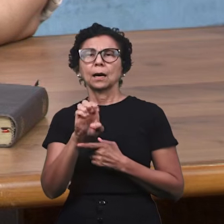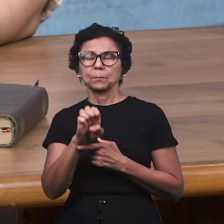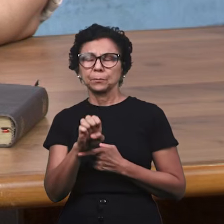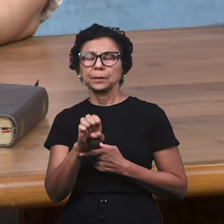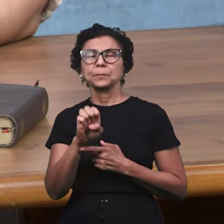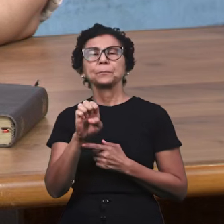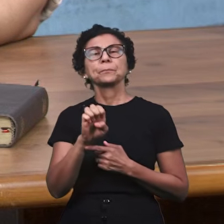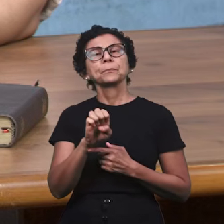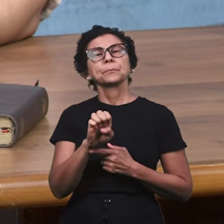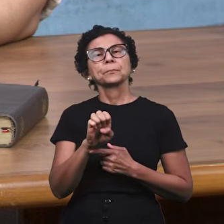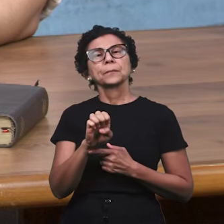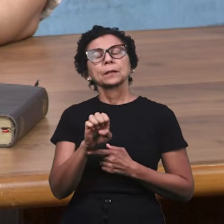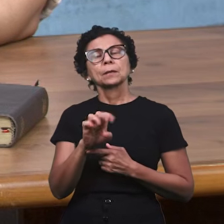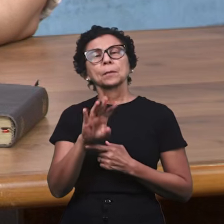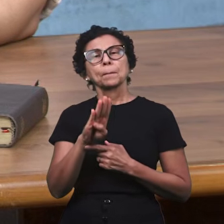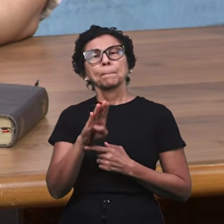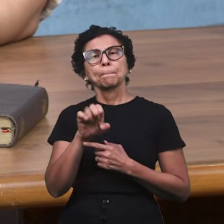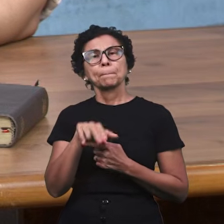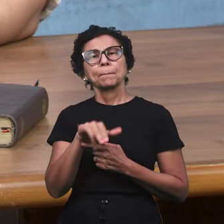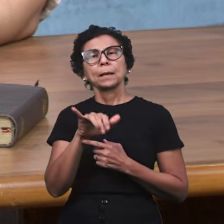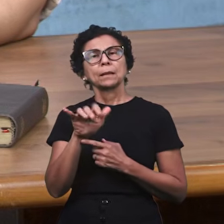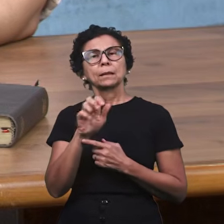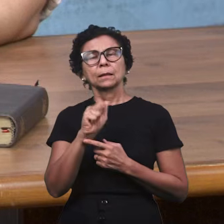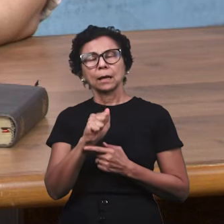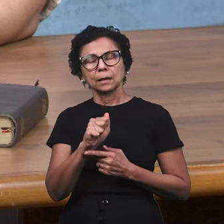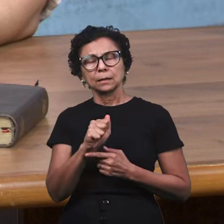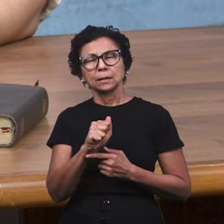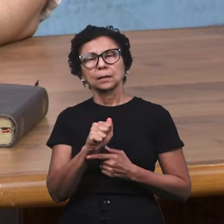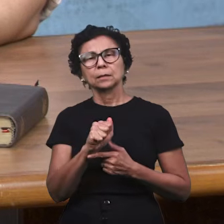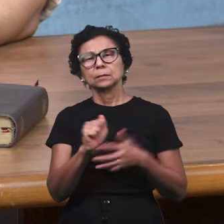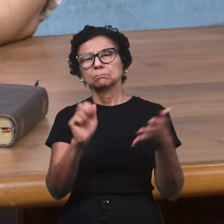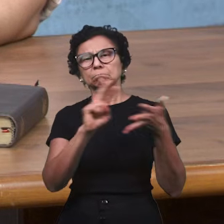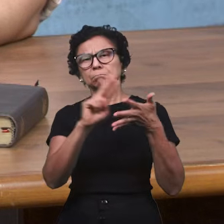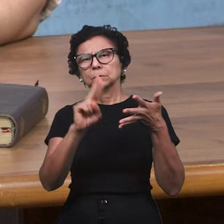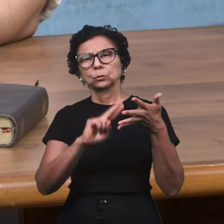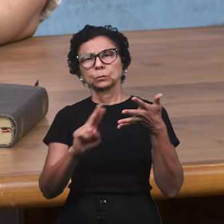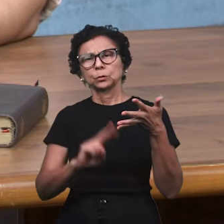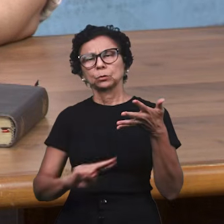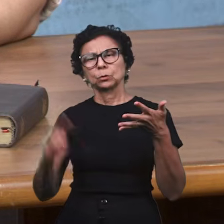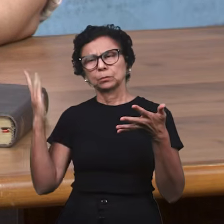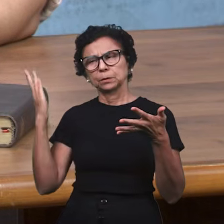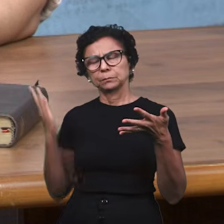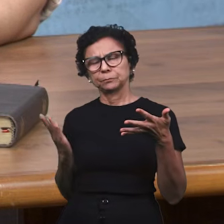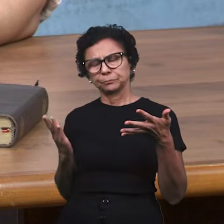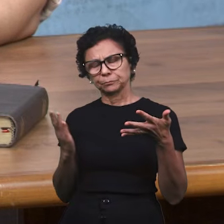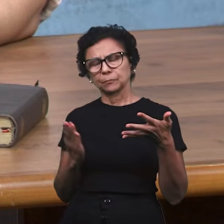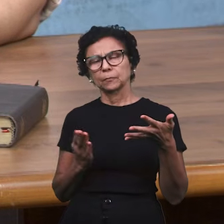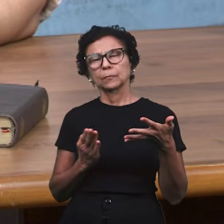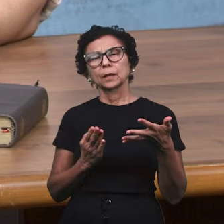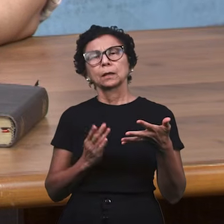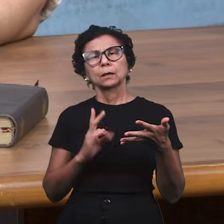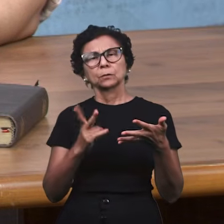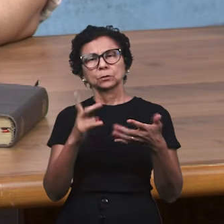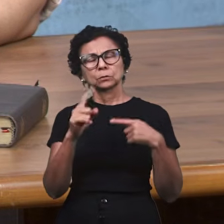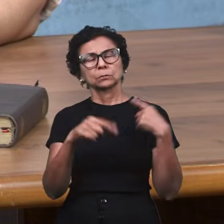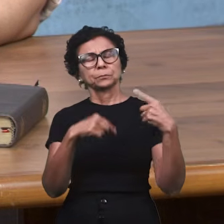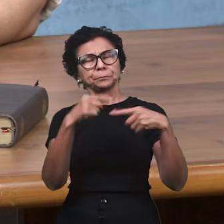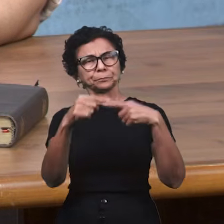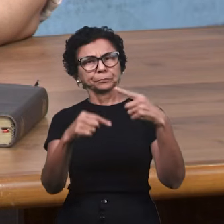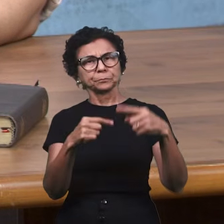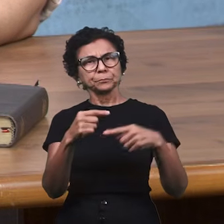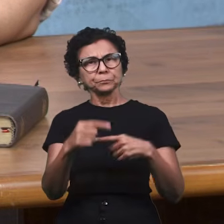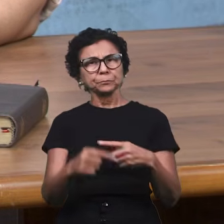e Maazéias, e Matitias, e Elifeleu, e